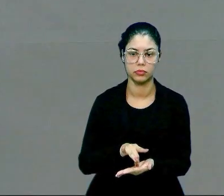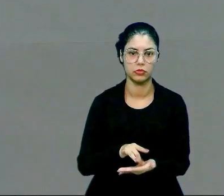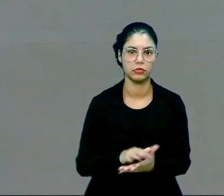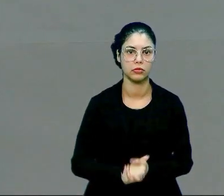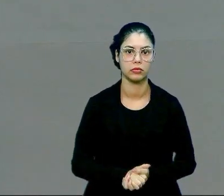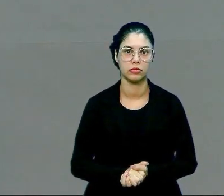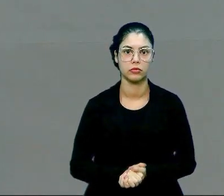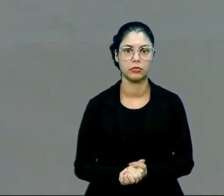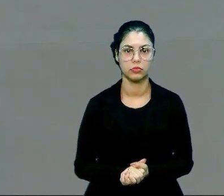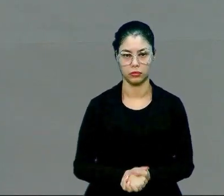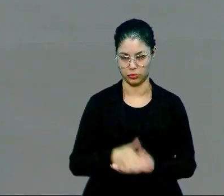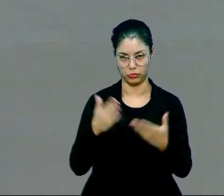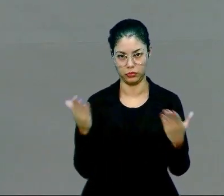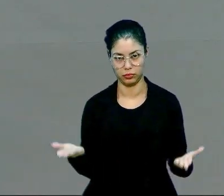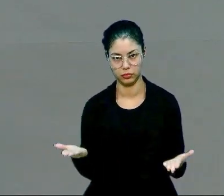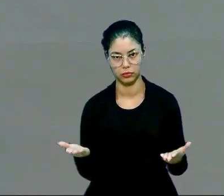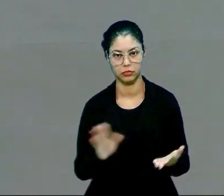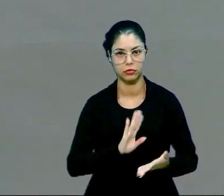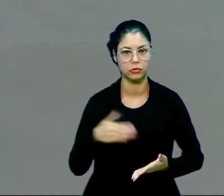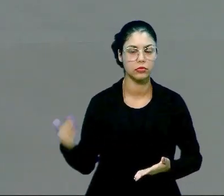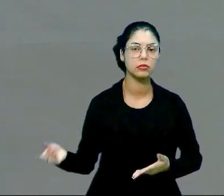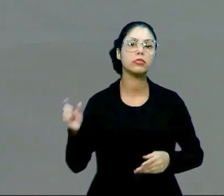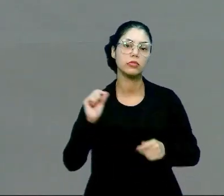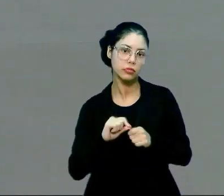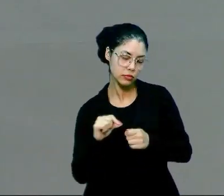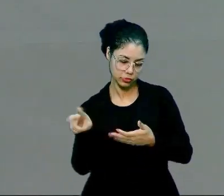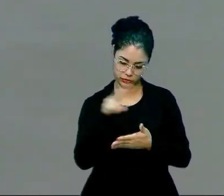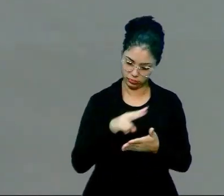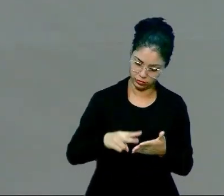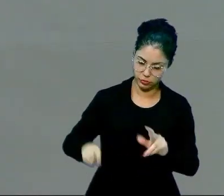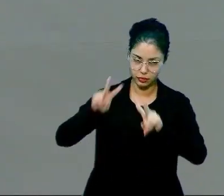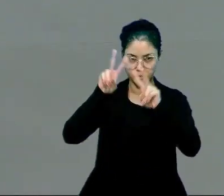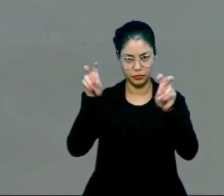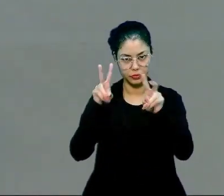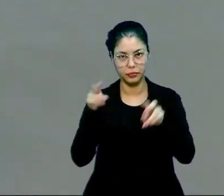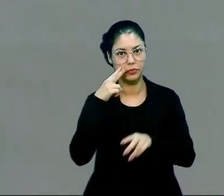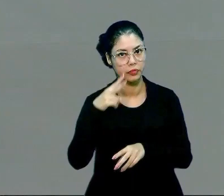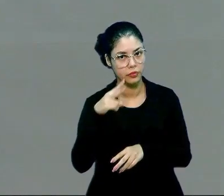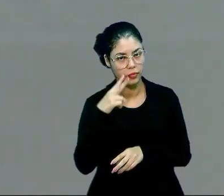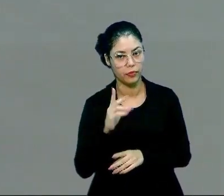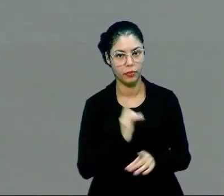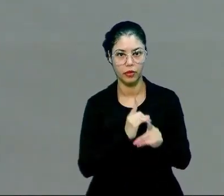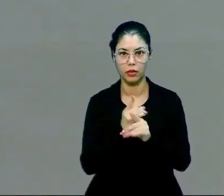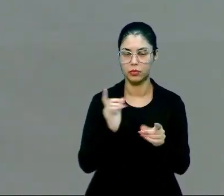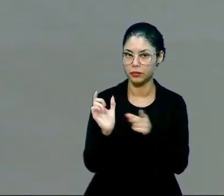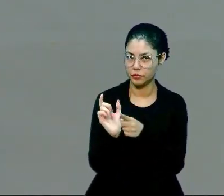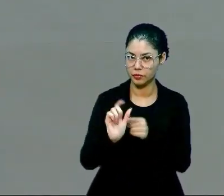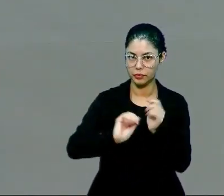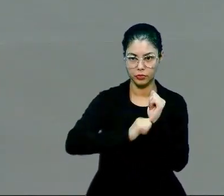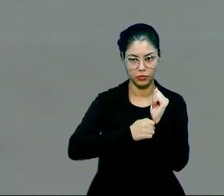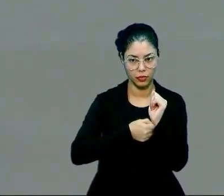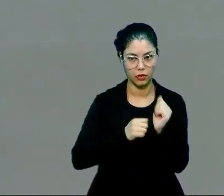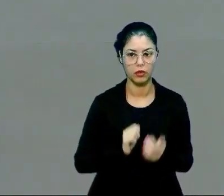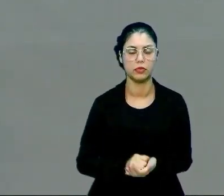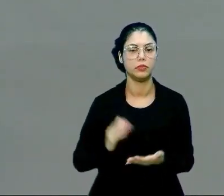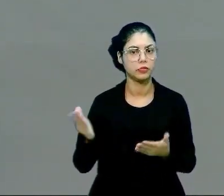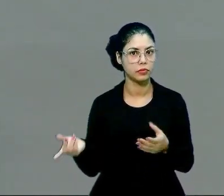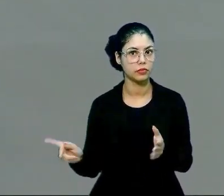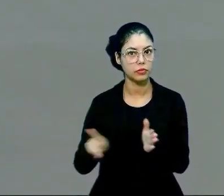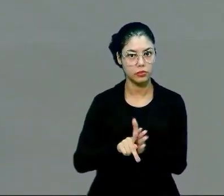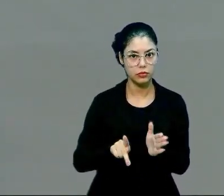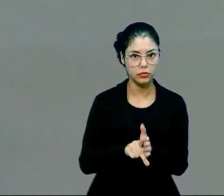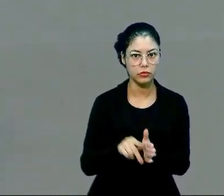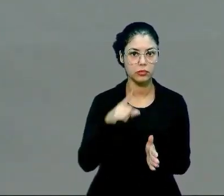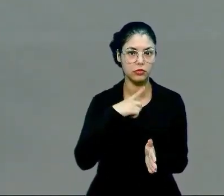com a realidade. Então, assim, quando você faz a leitura do seu tema, que você encontra as palavras-chave,